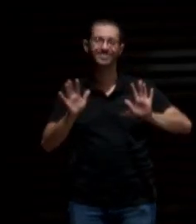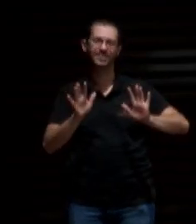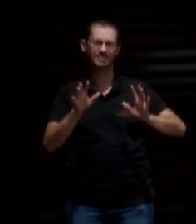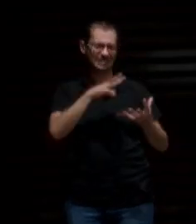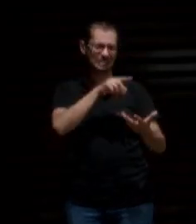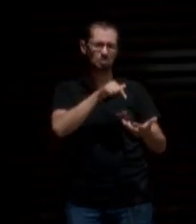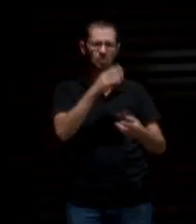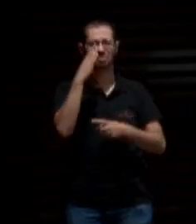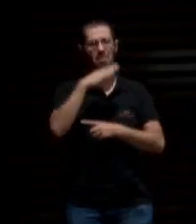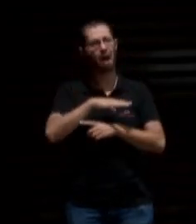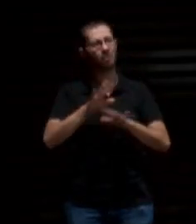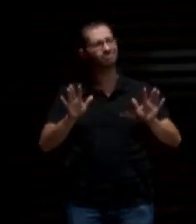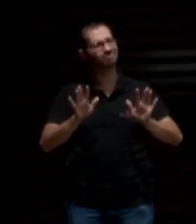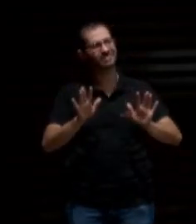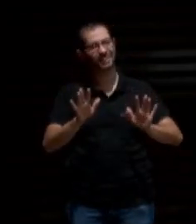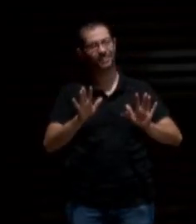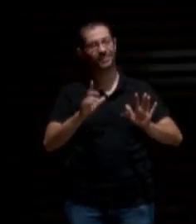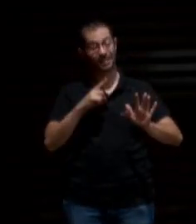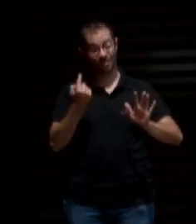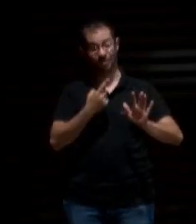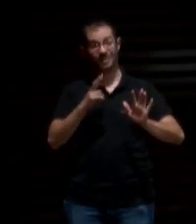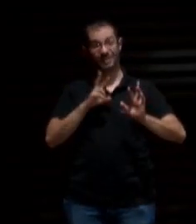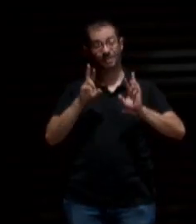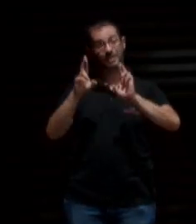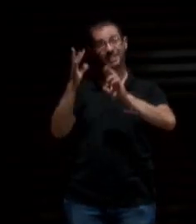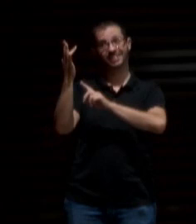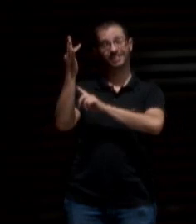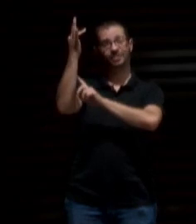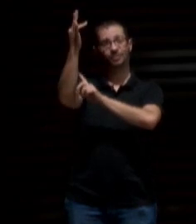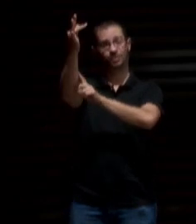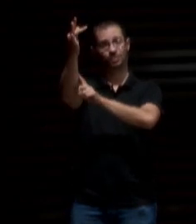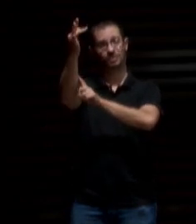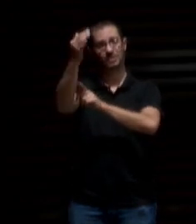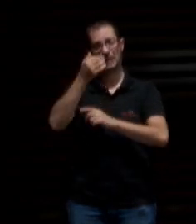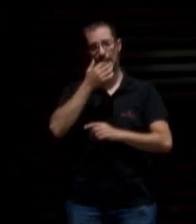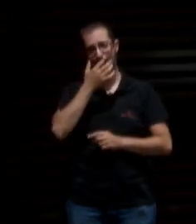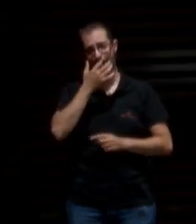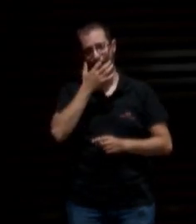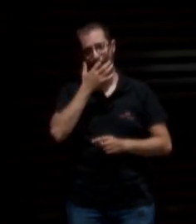Nós precisamos alinhar nossa expectativa. Versículo 14.